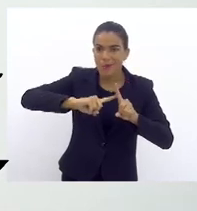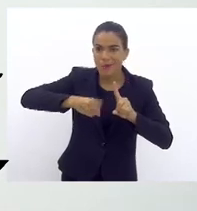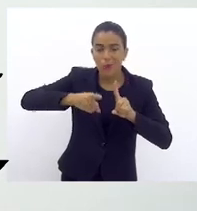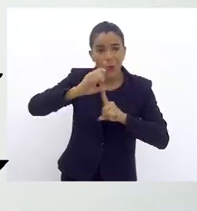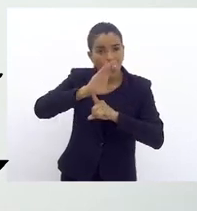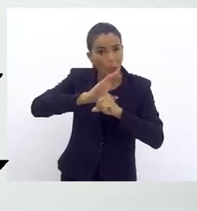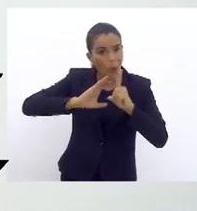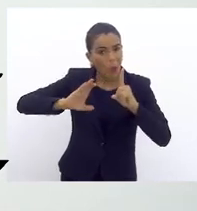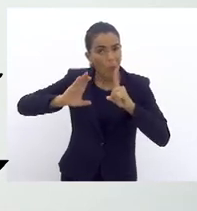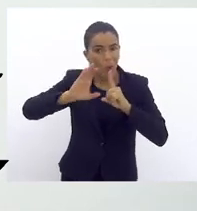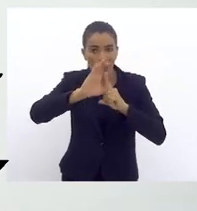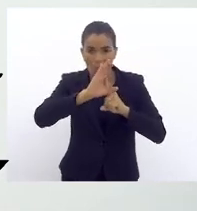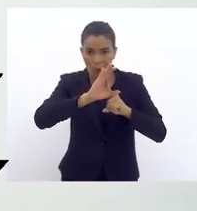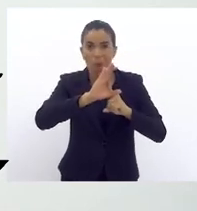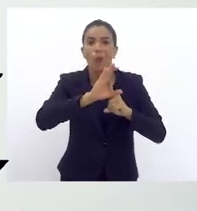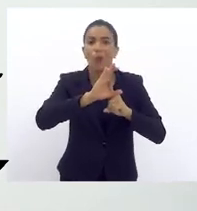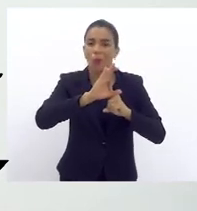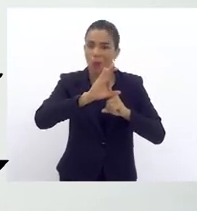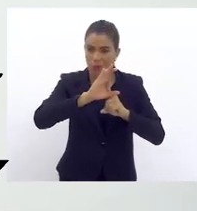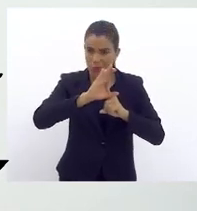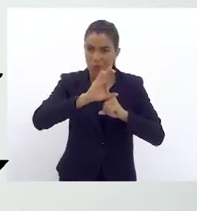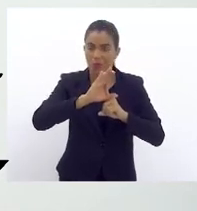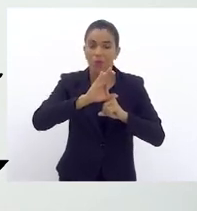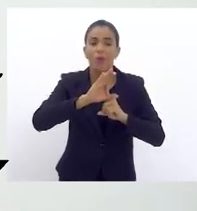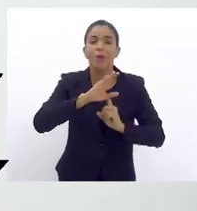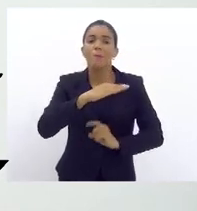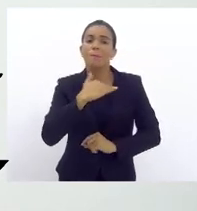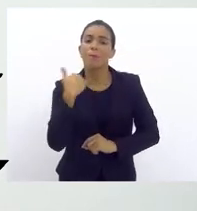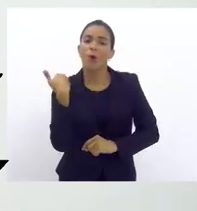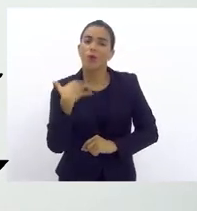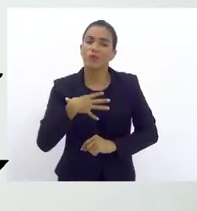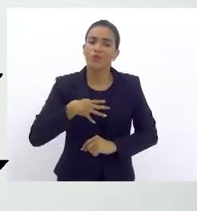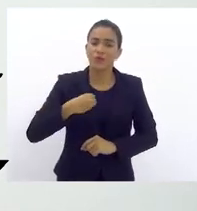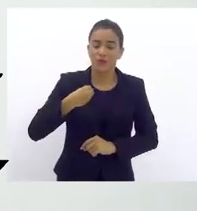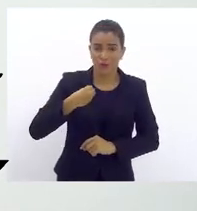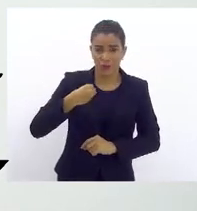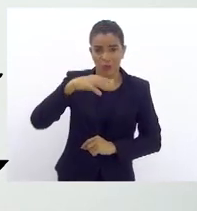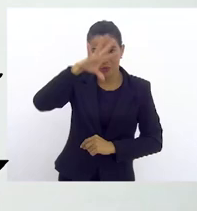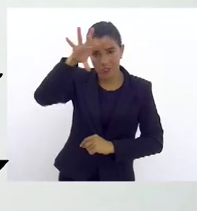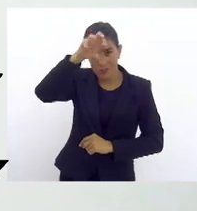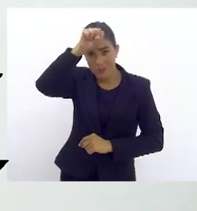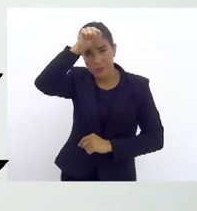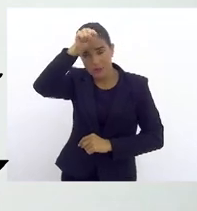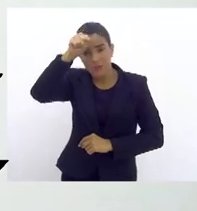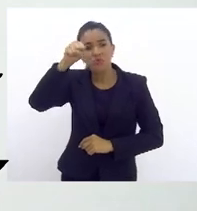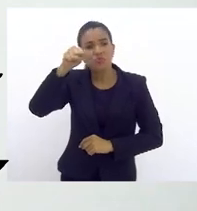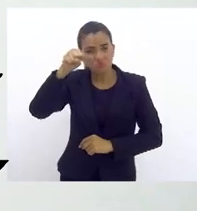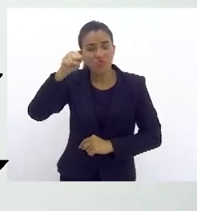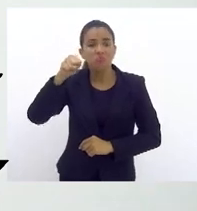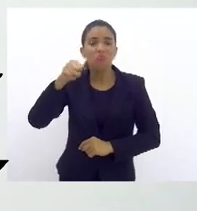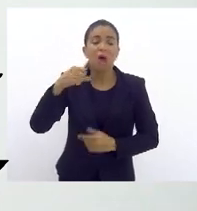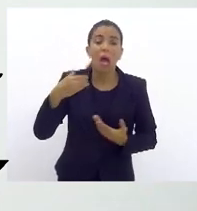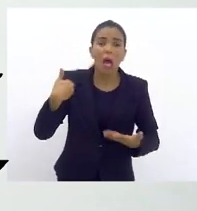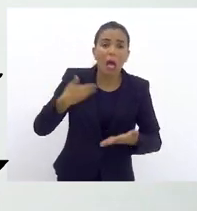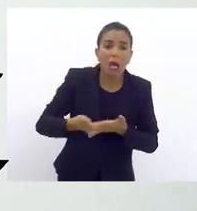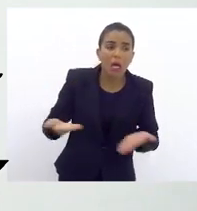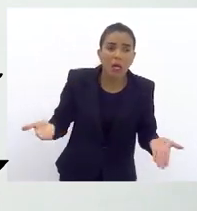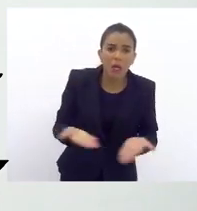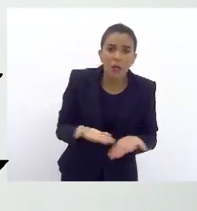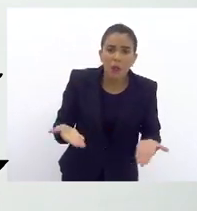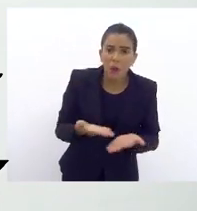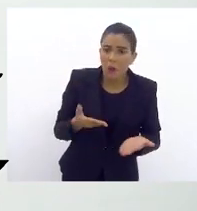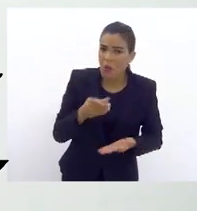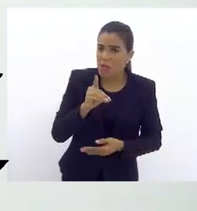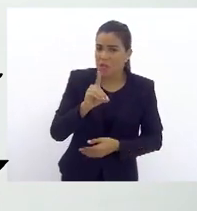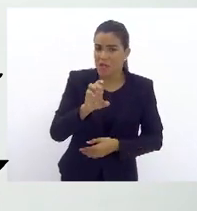o culto na morte de um filho de Santo né que até hoje a